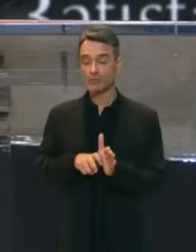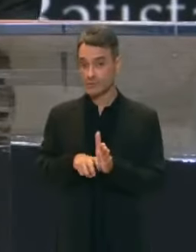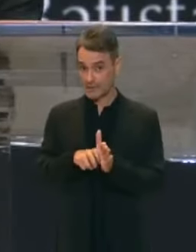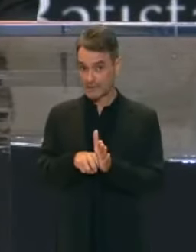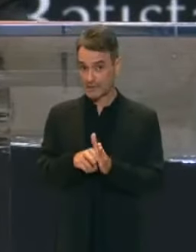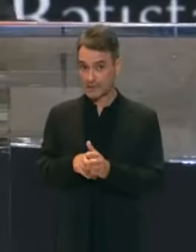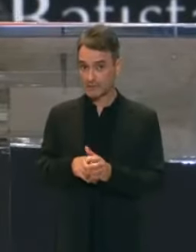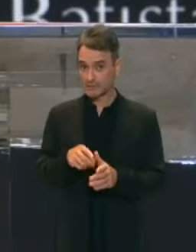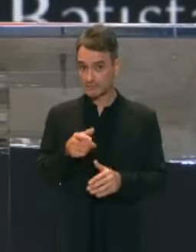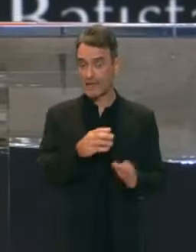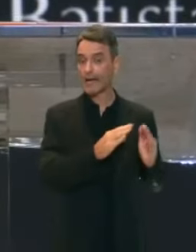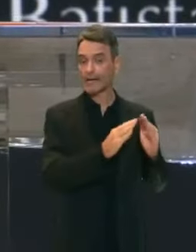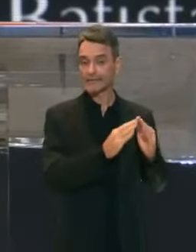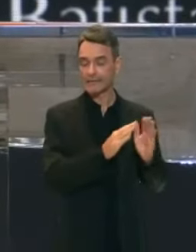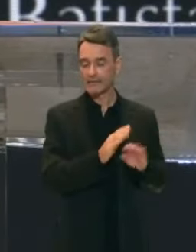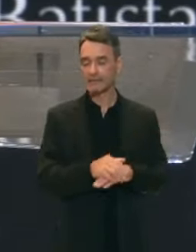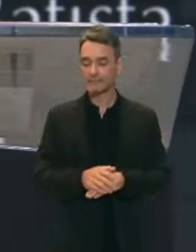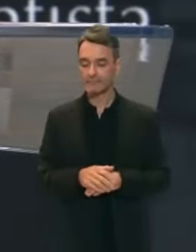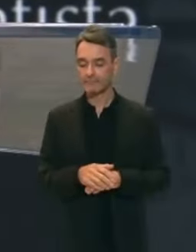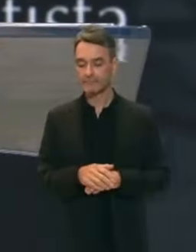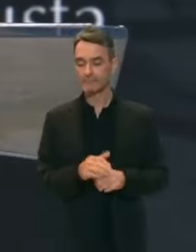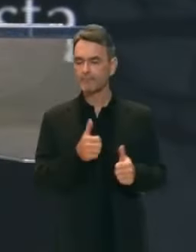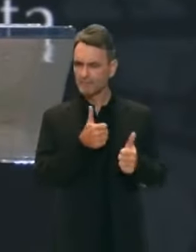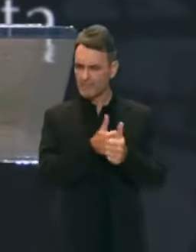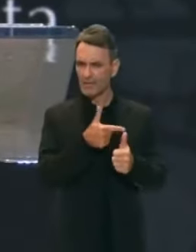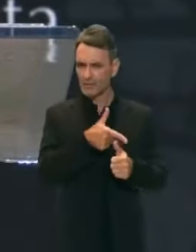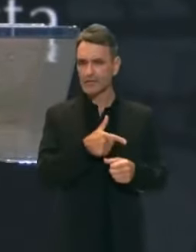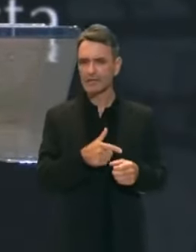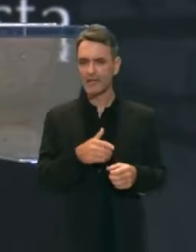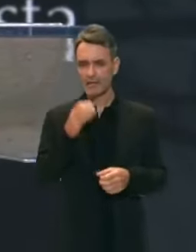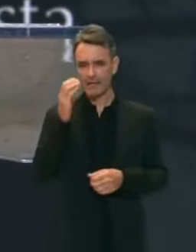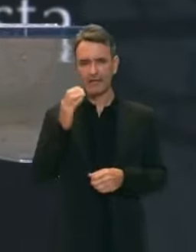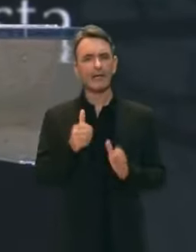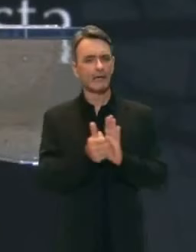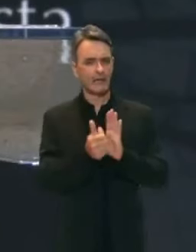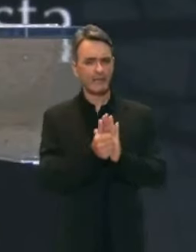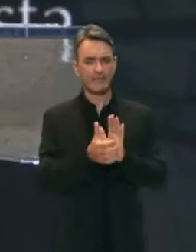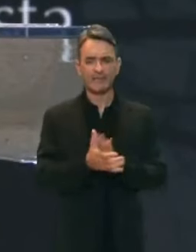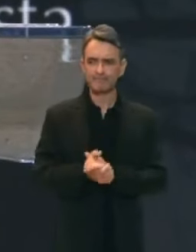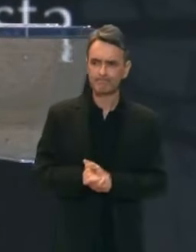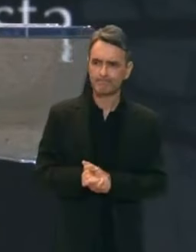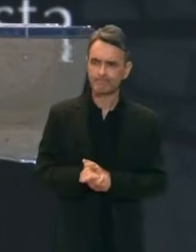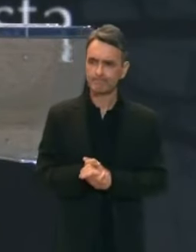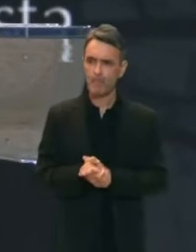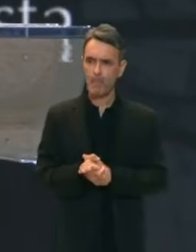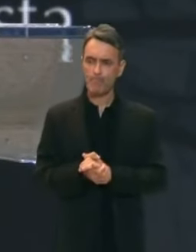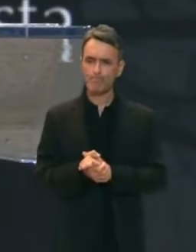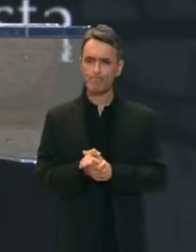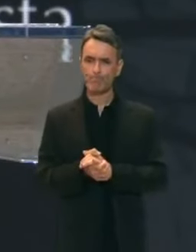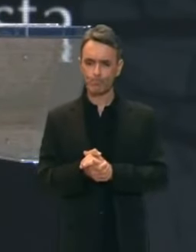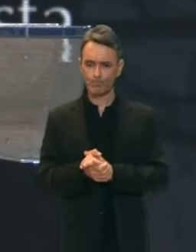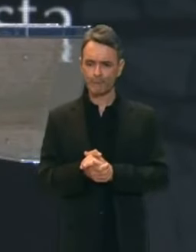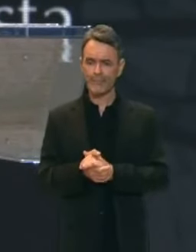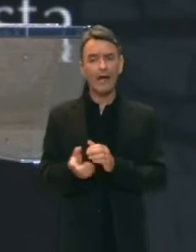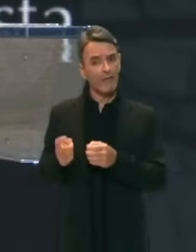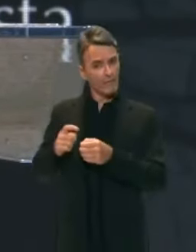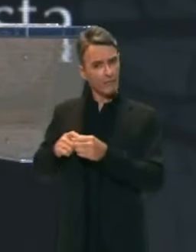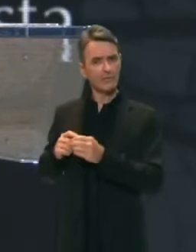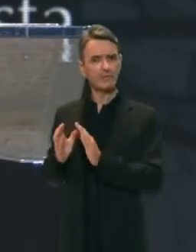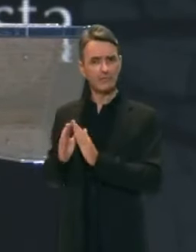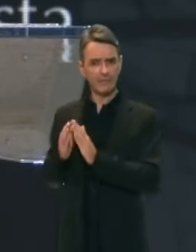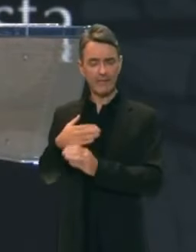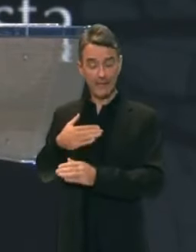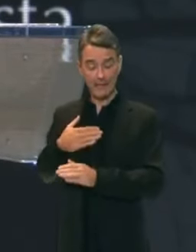lá na casa dele, que ficava aqui perto do Barigui. E eu estava indo para casa, na hora que eu fui arrumar o espelho da